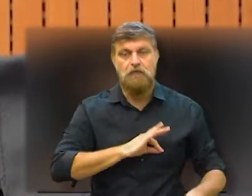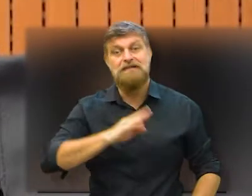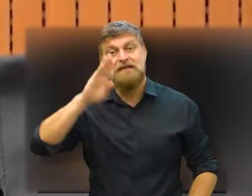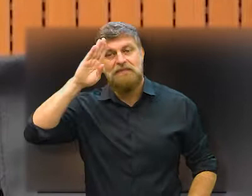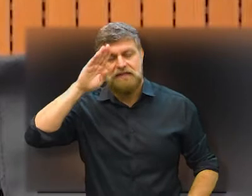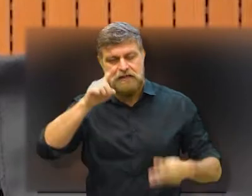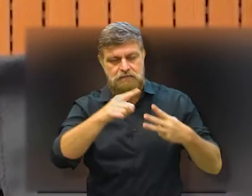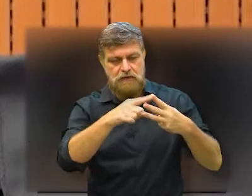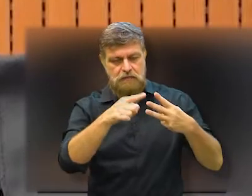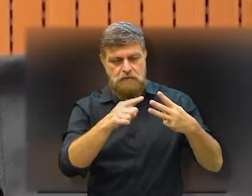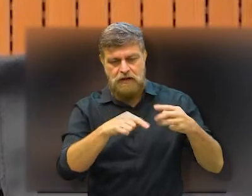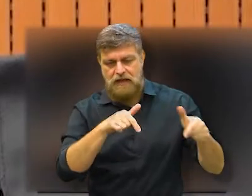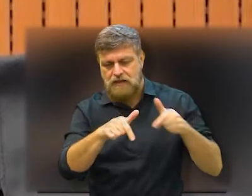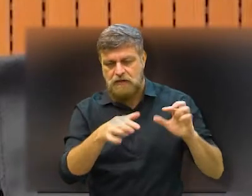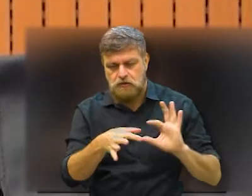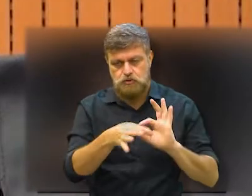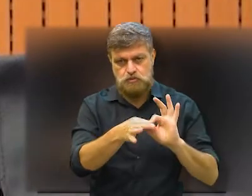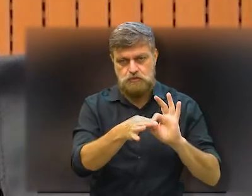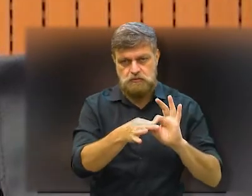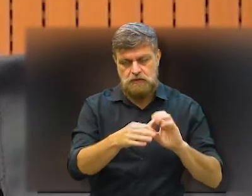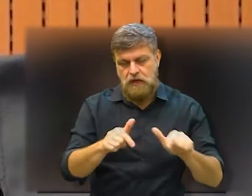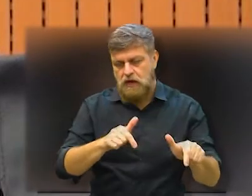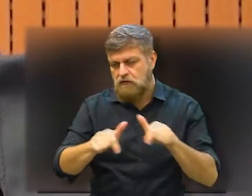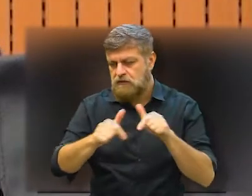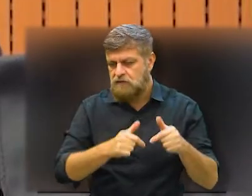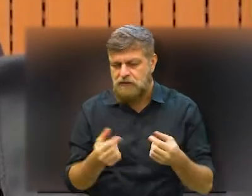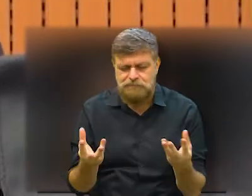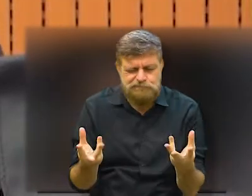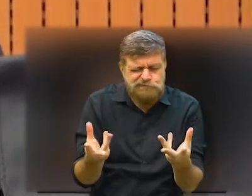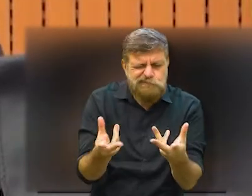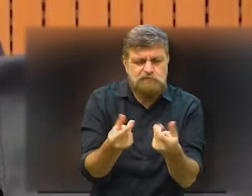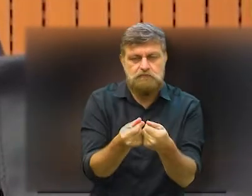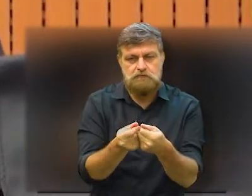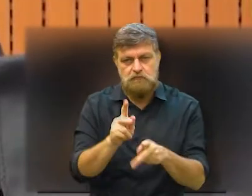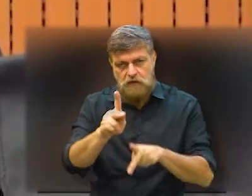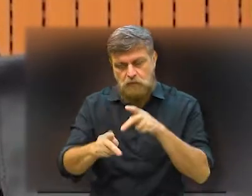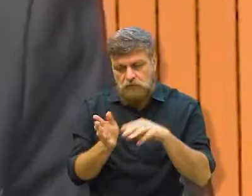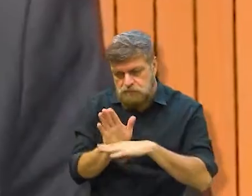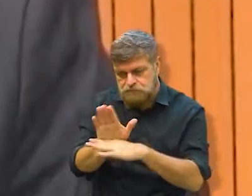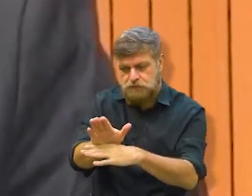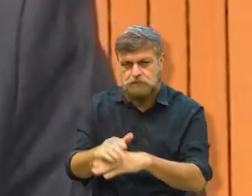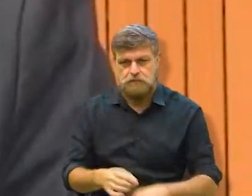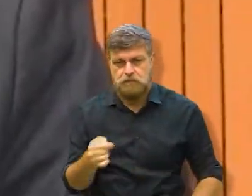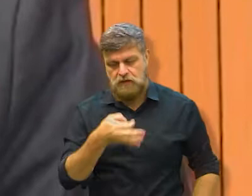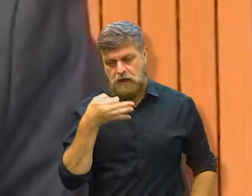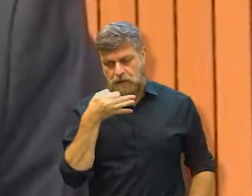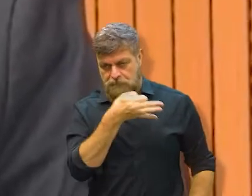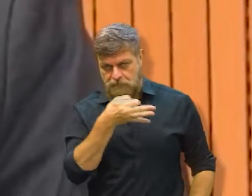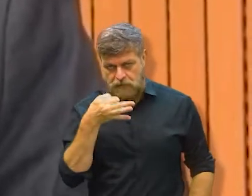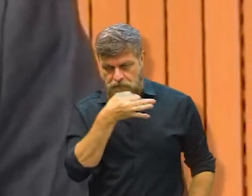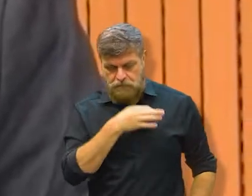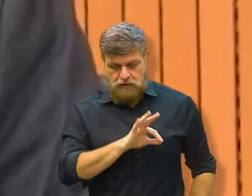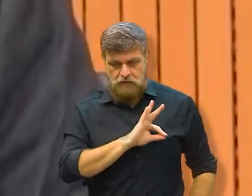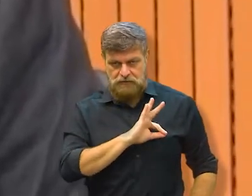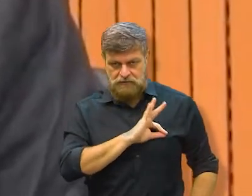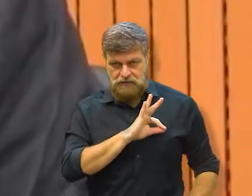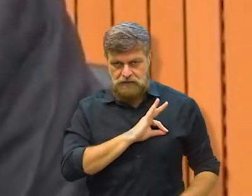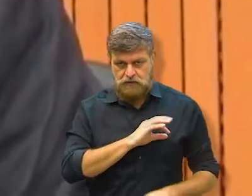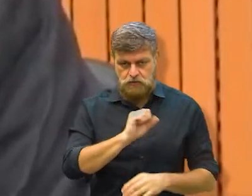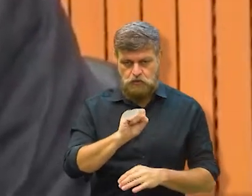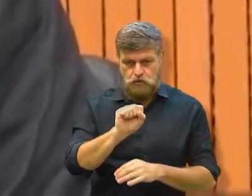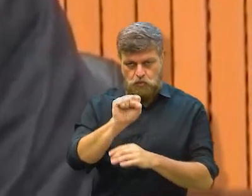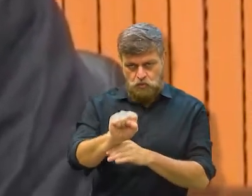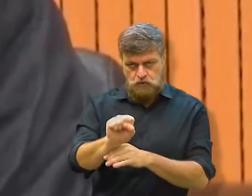Polícia Militar, e isso resulta numa prestação de serviço de excelência para a população. Em sua fala, o delegado